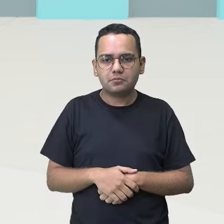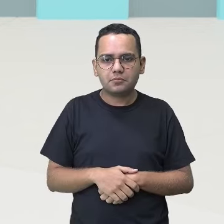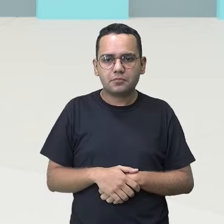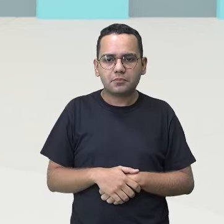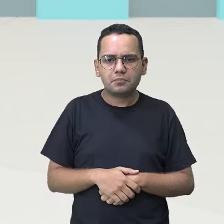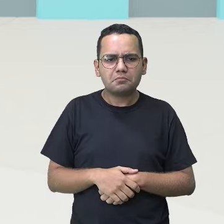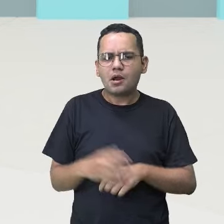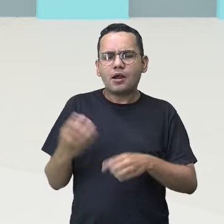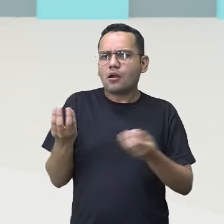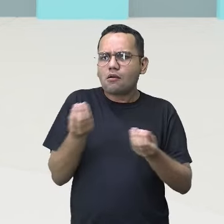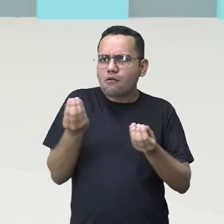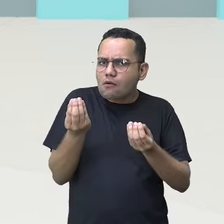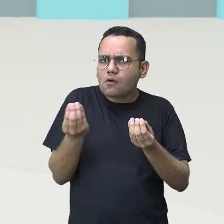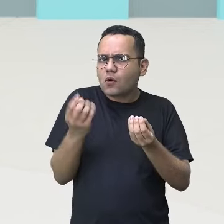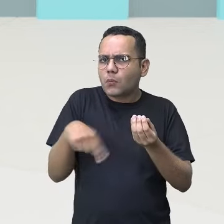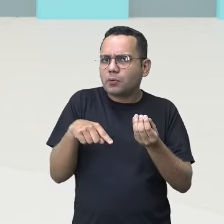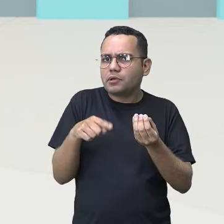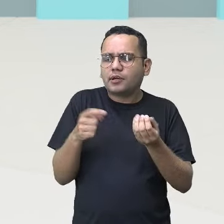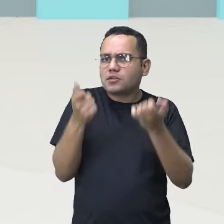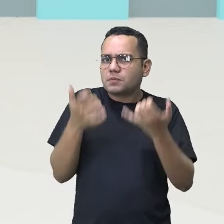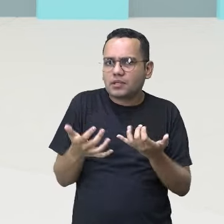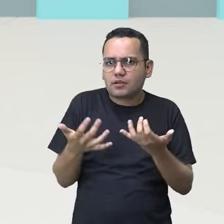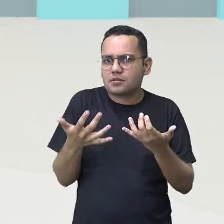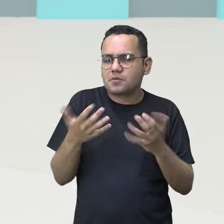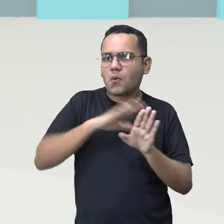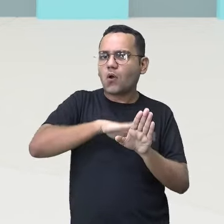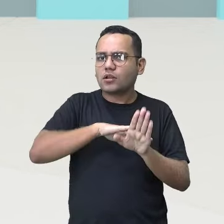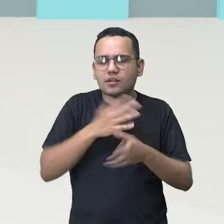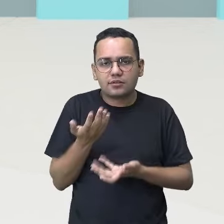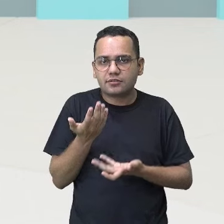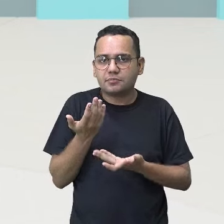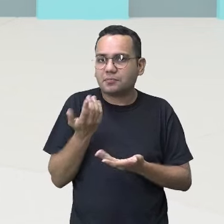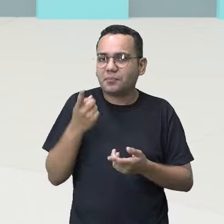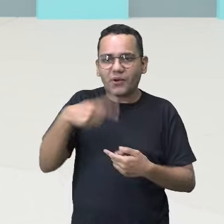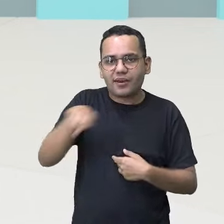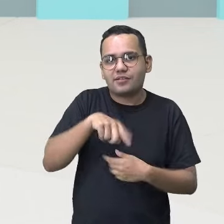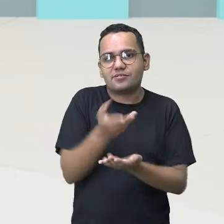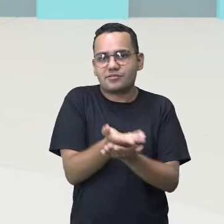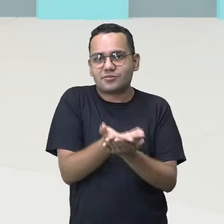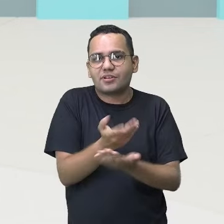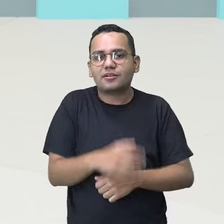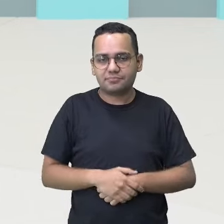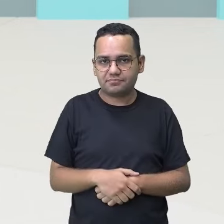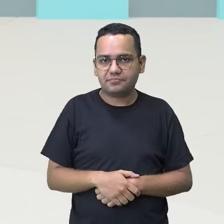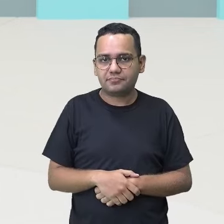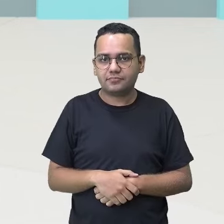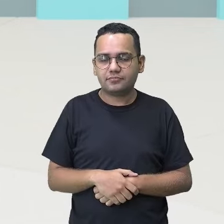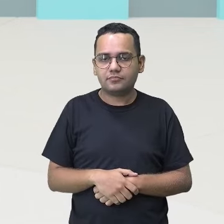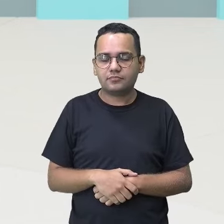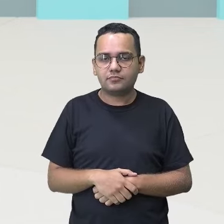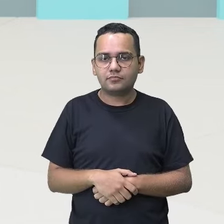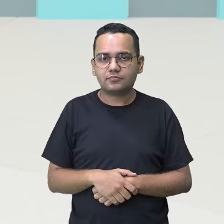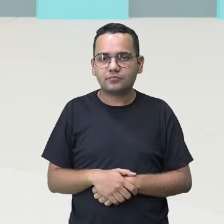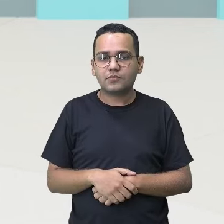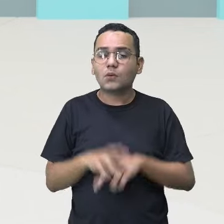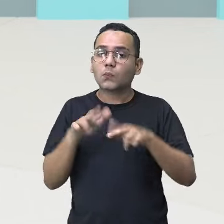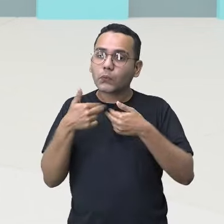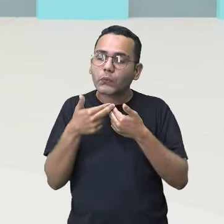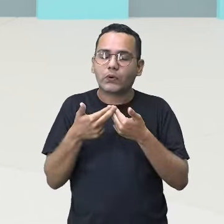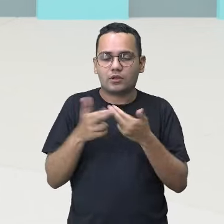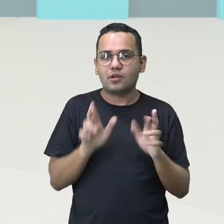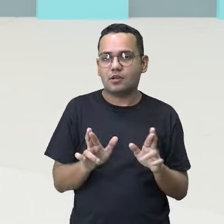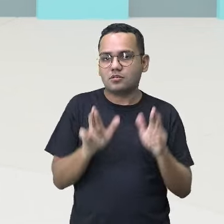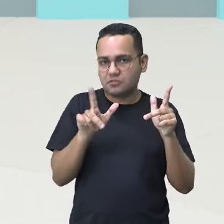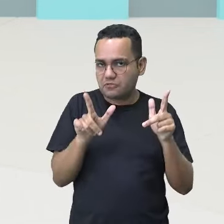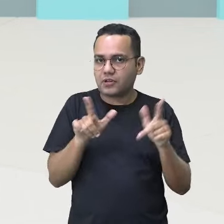que todos os alunos passem na prova porque todos estudam então a diferença entre a restritiva